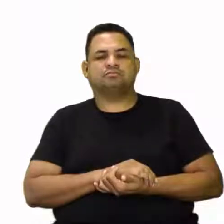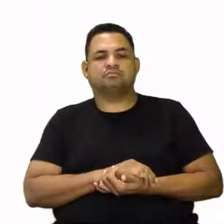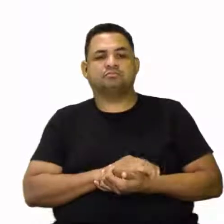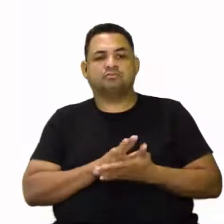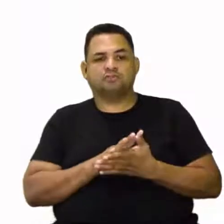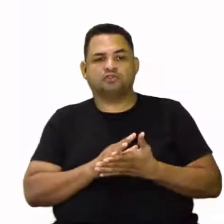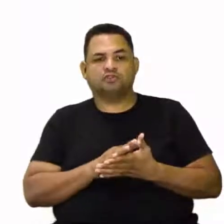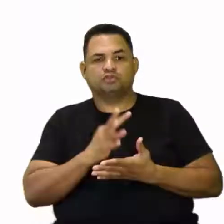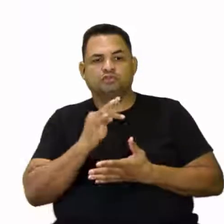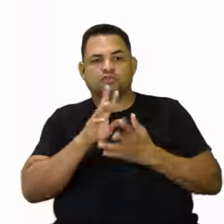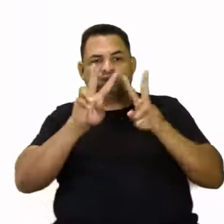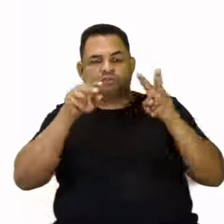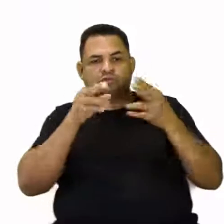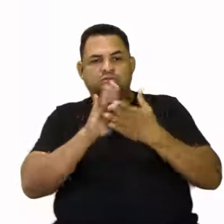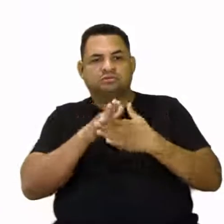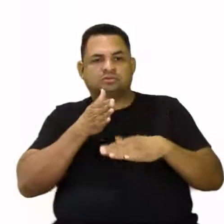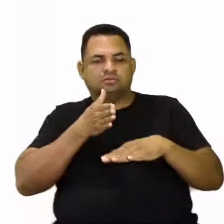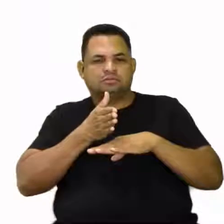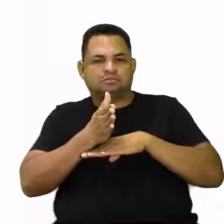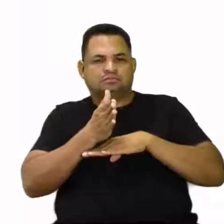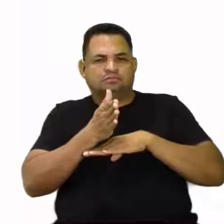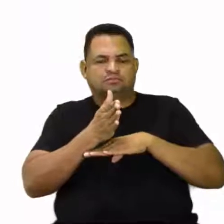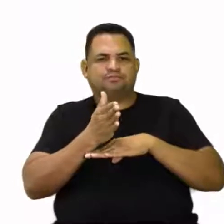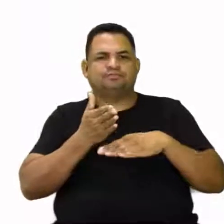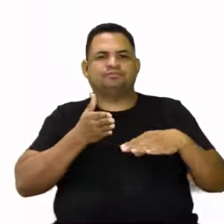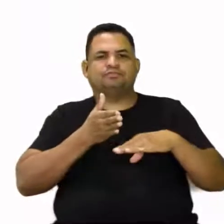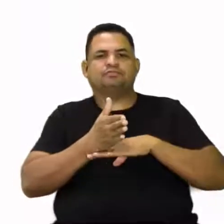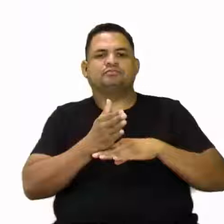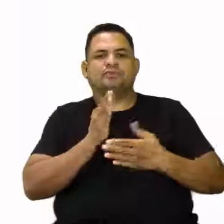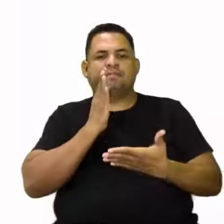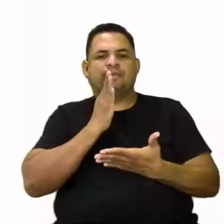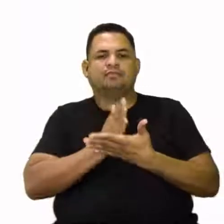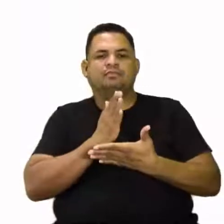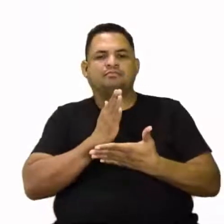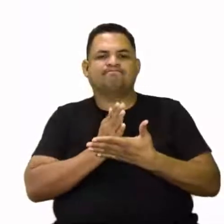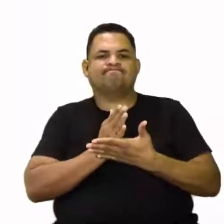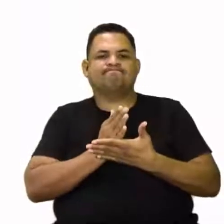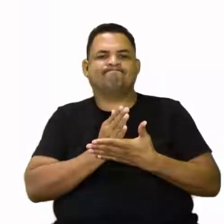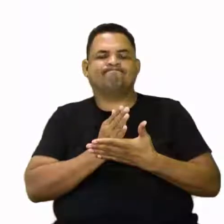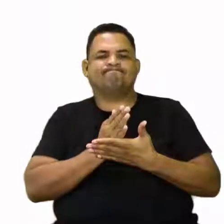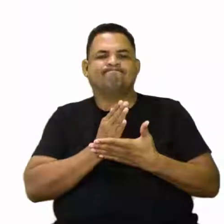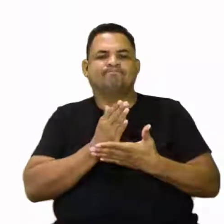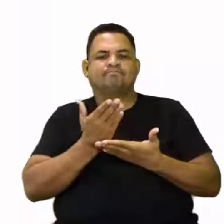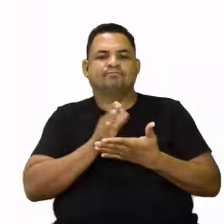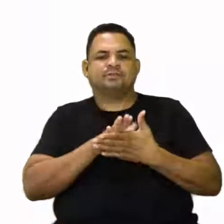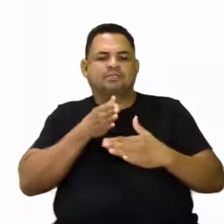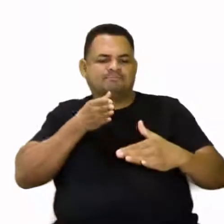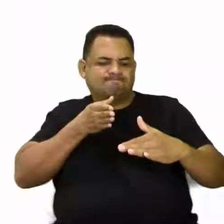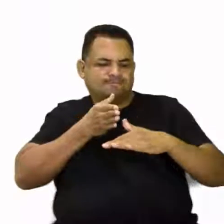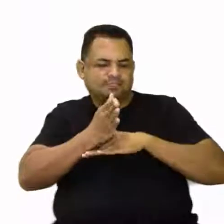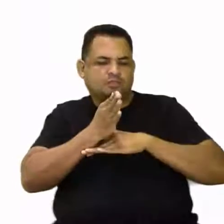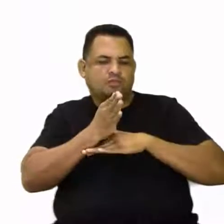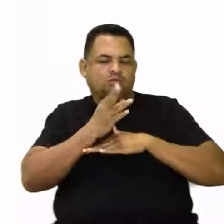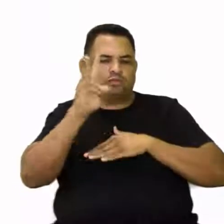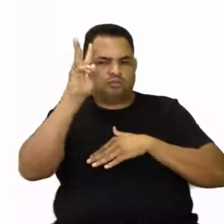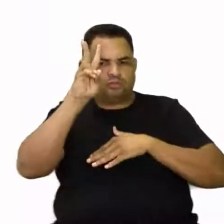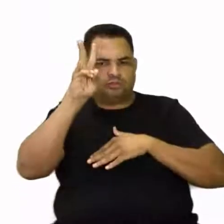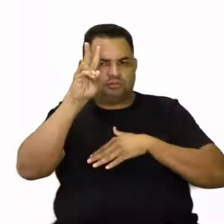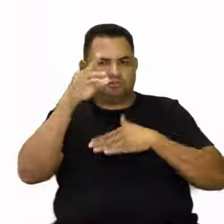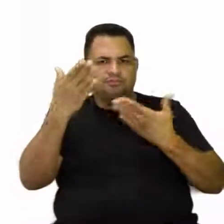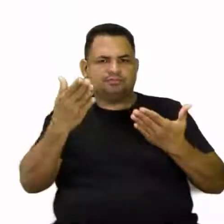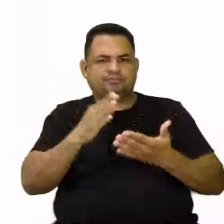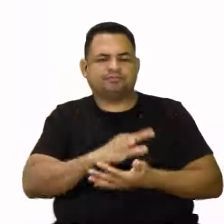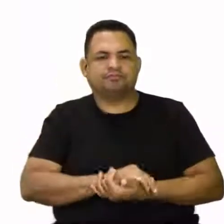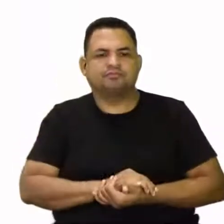direto ao estilo, seria isso? Ao meio da história. Ao meio da história. O X da questão. Sim. É